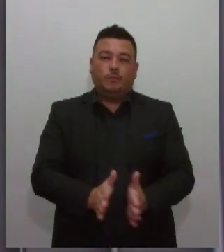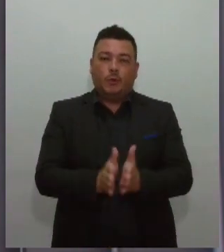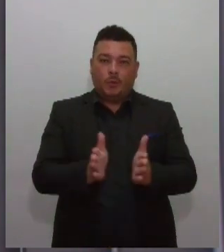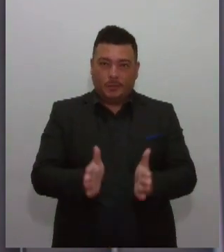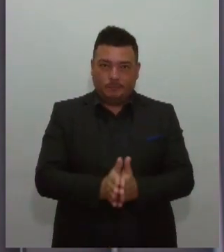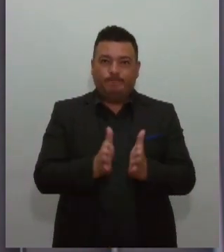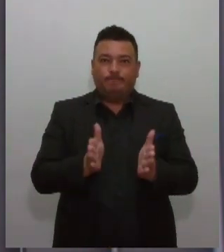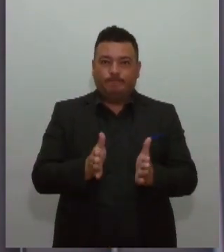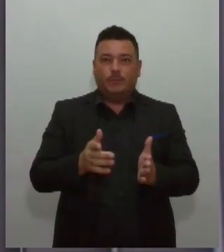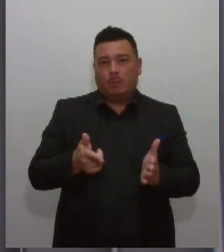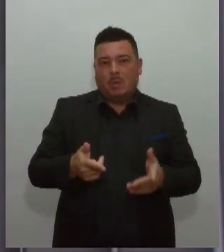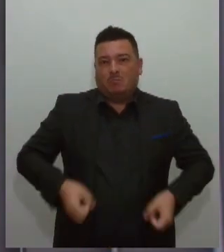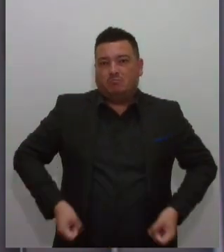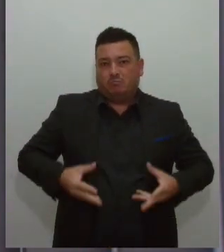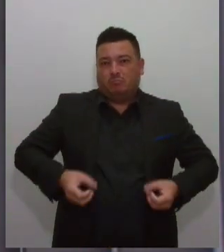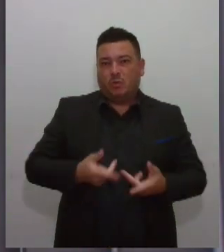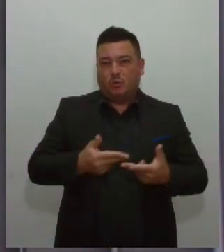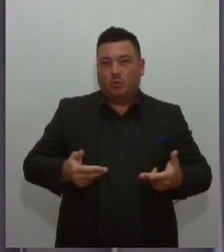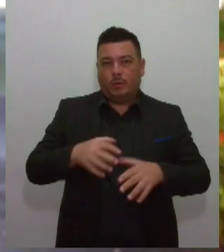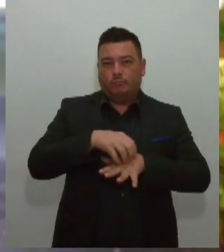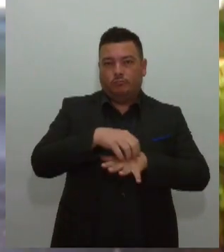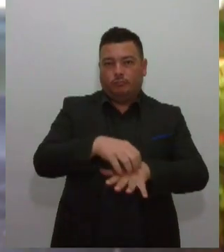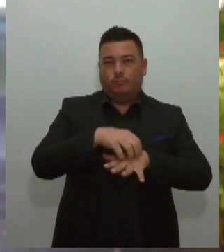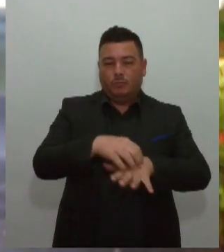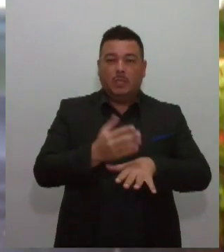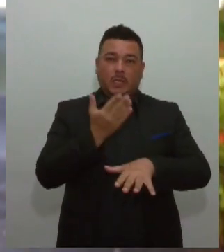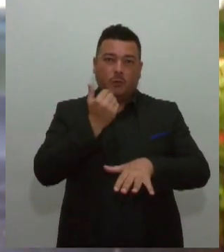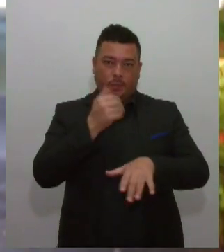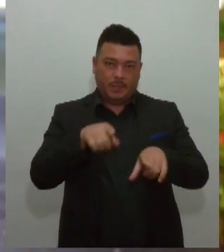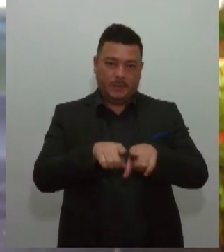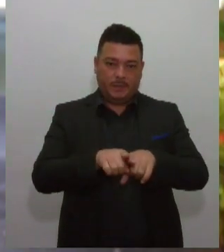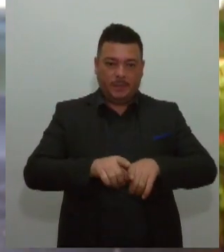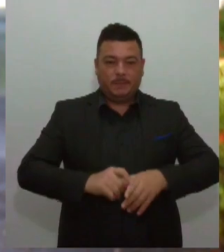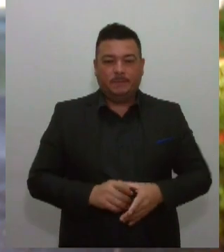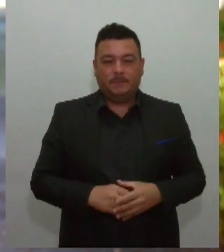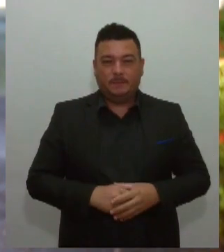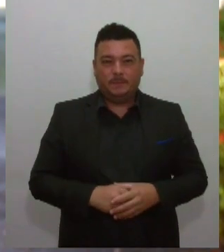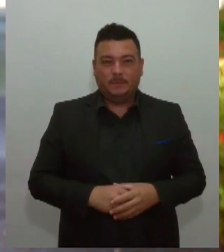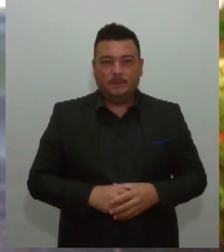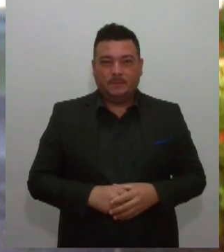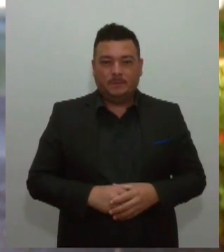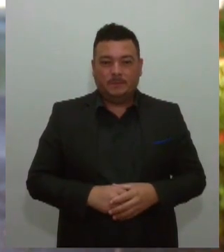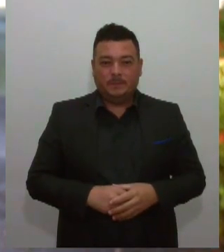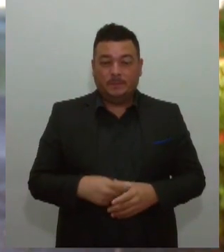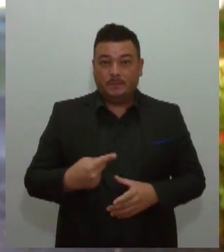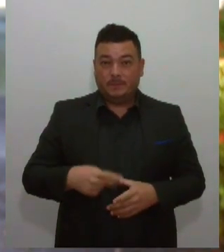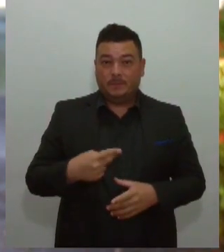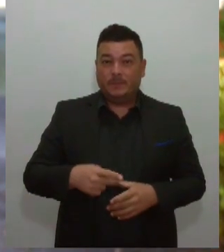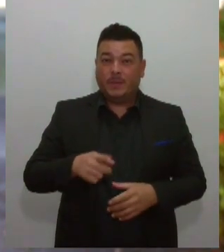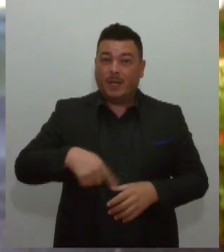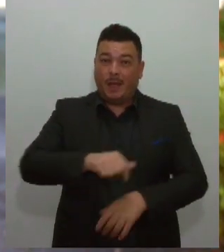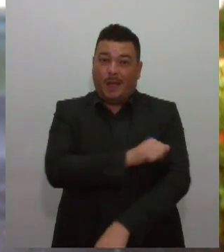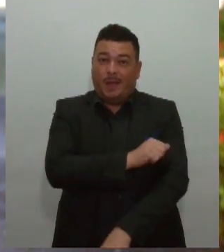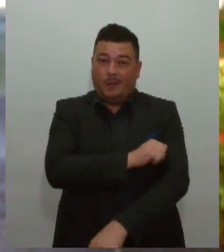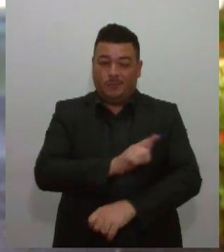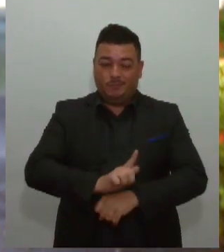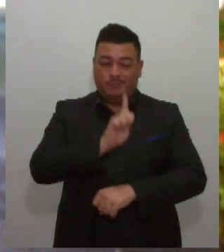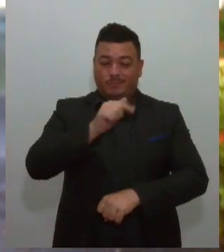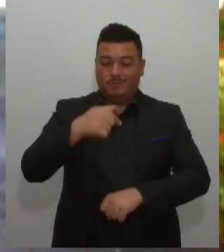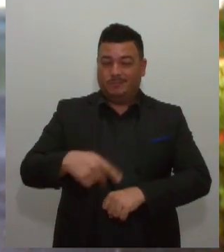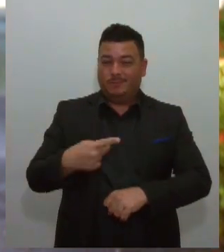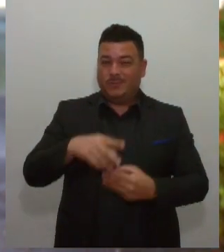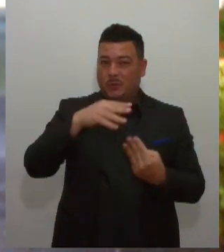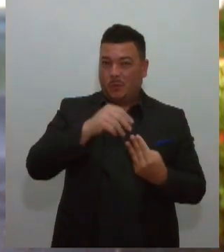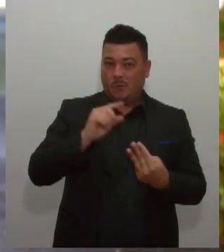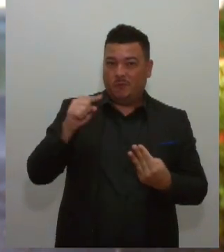como transporte e alimentação. Alunos de graduação da Universidade Federal do Estado de Sergipe, a partir do próximo